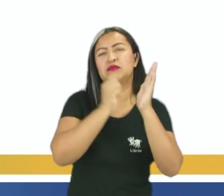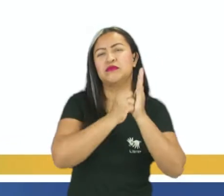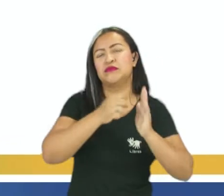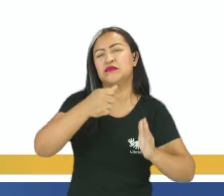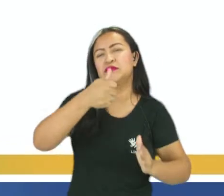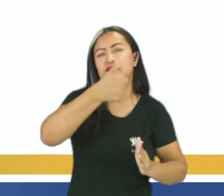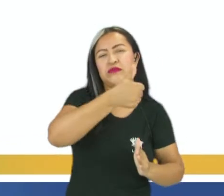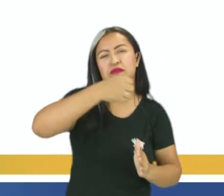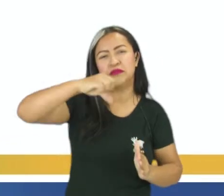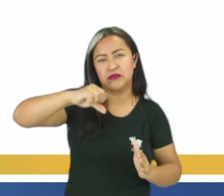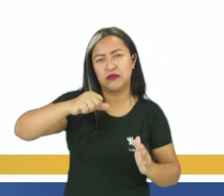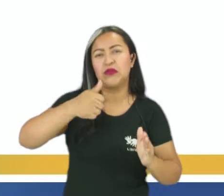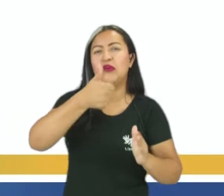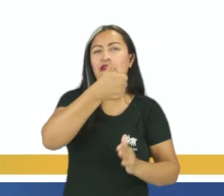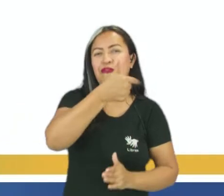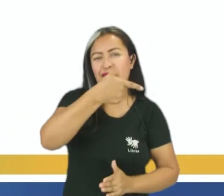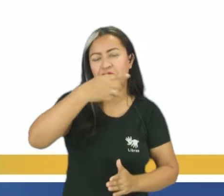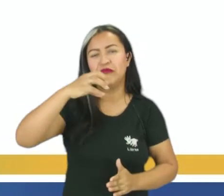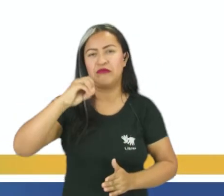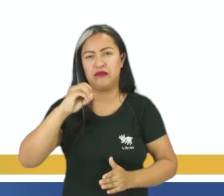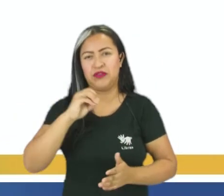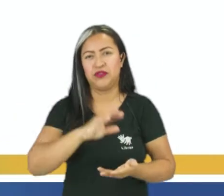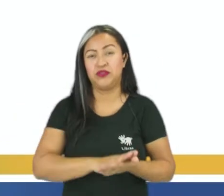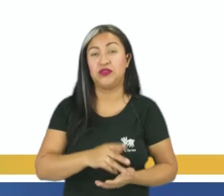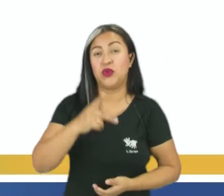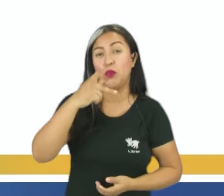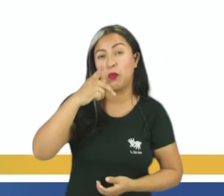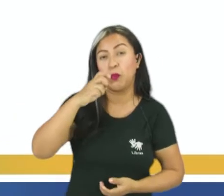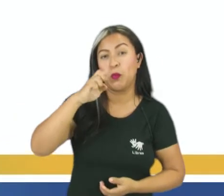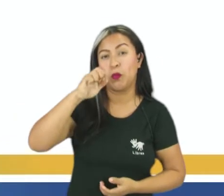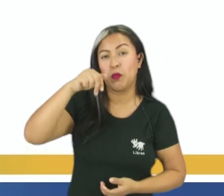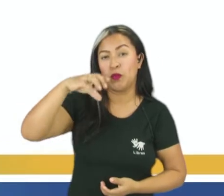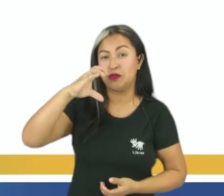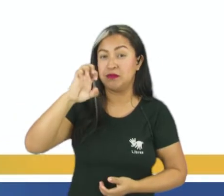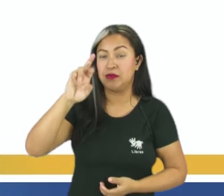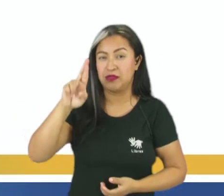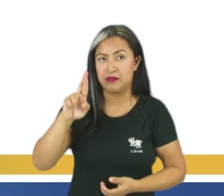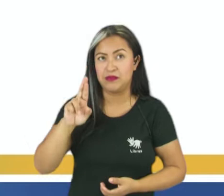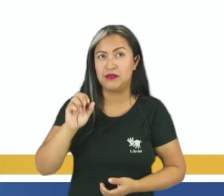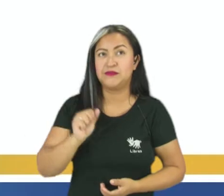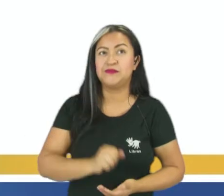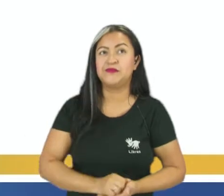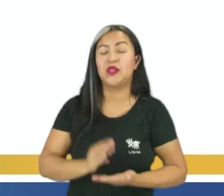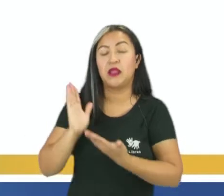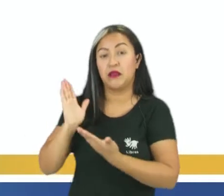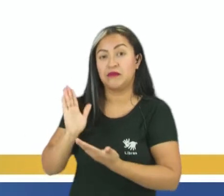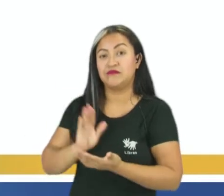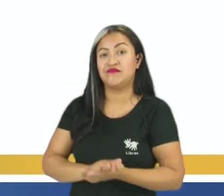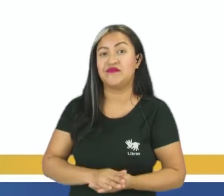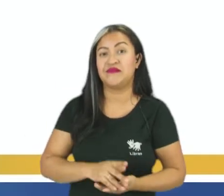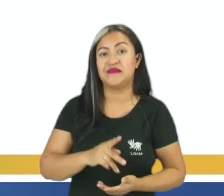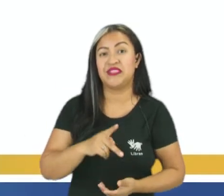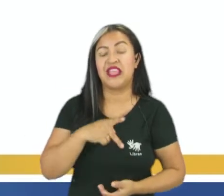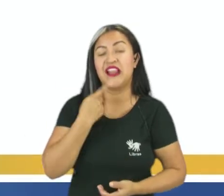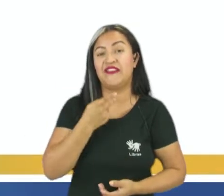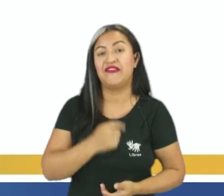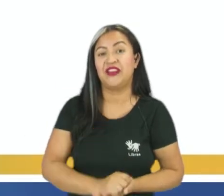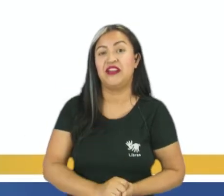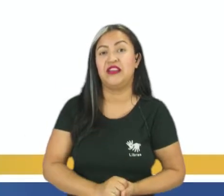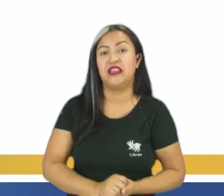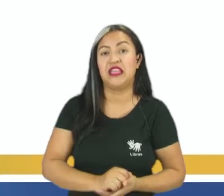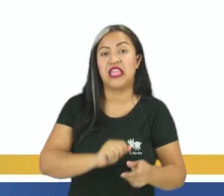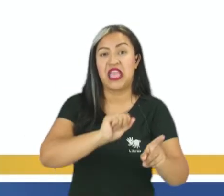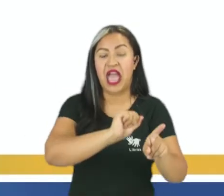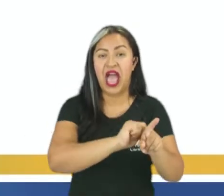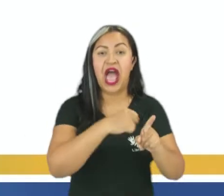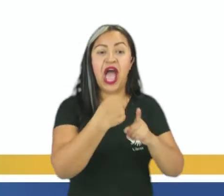XX, por o Herbert Spencer, E aí vem pregando que essas sociedades, de